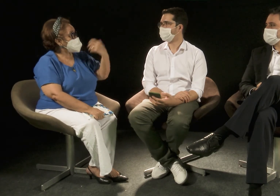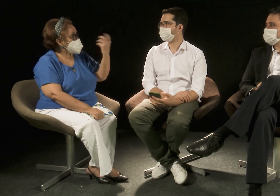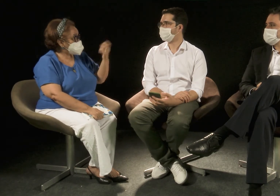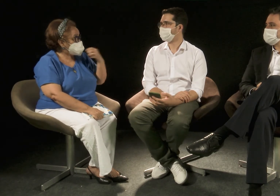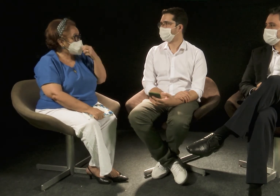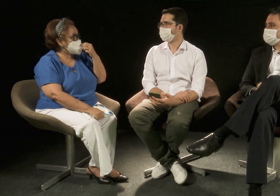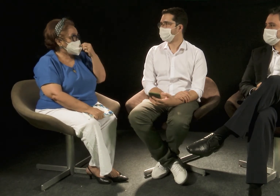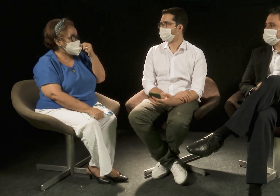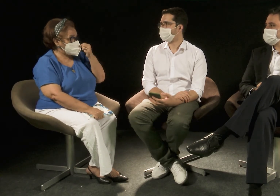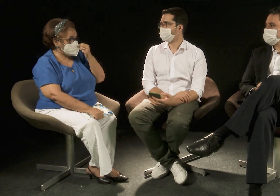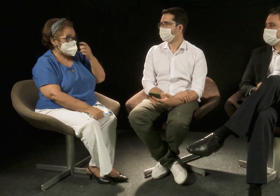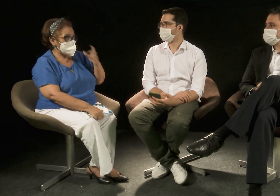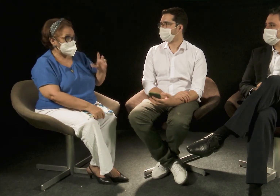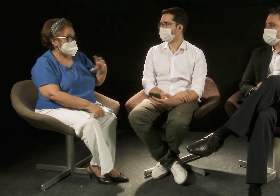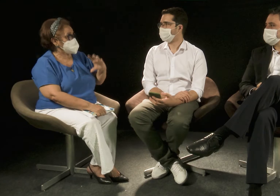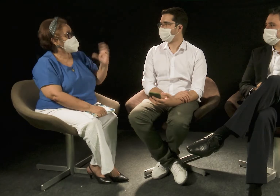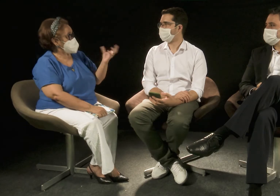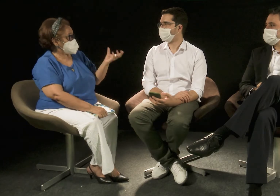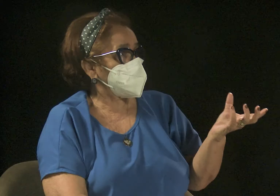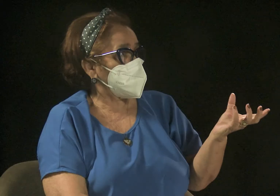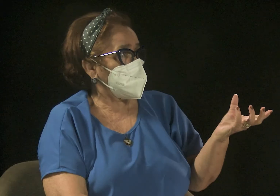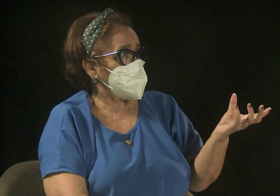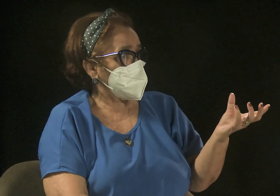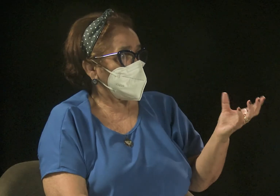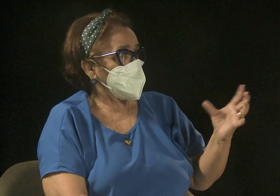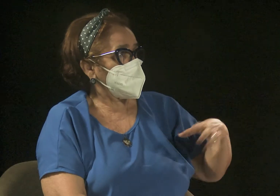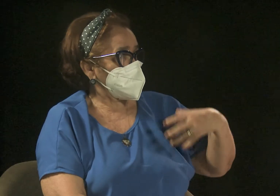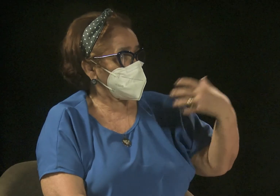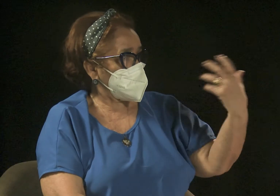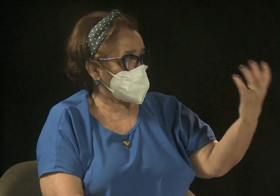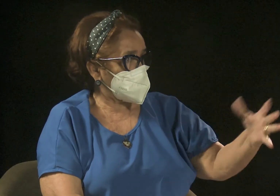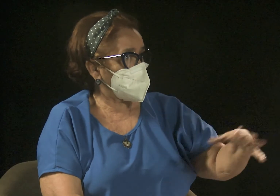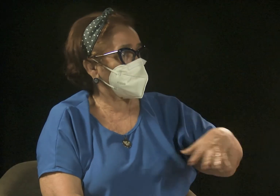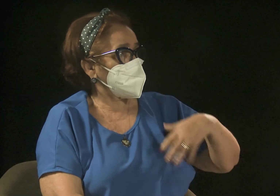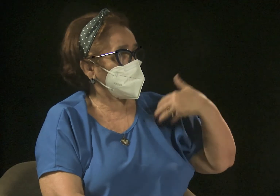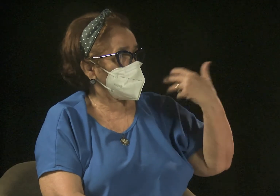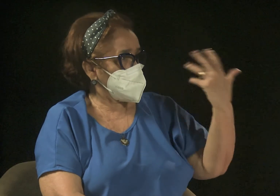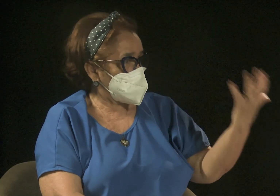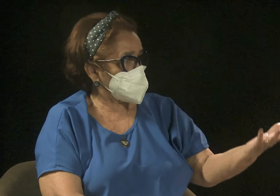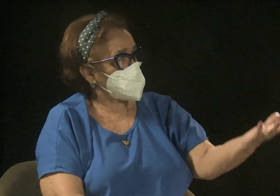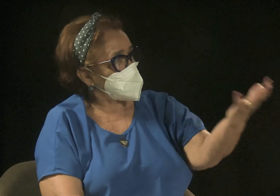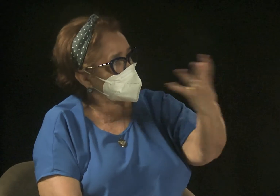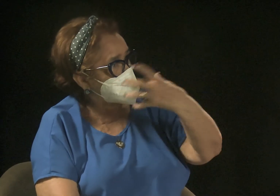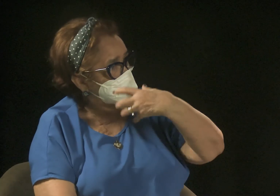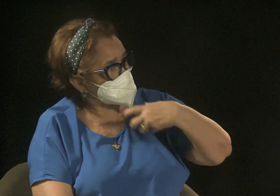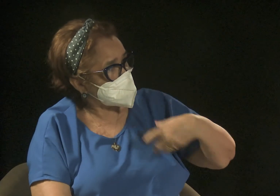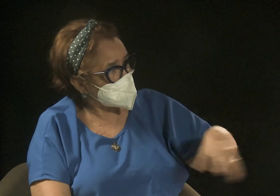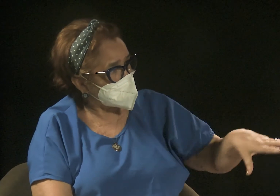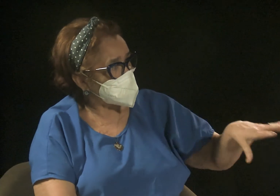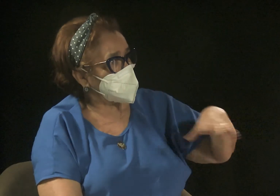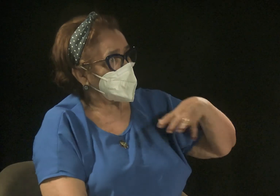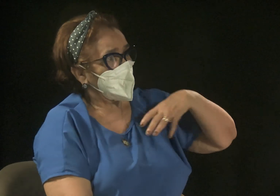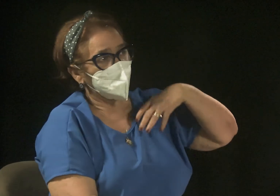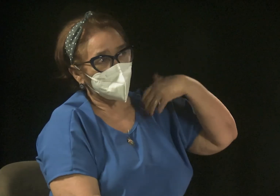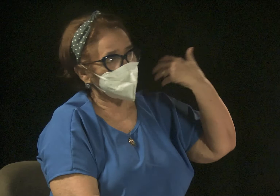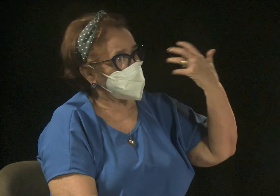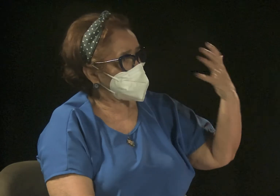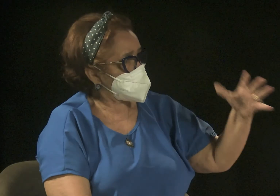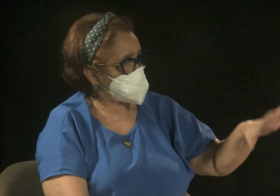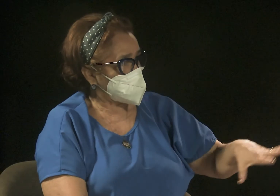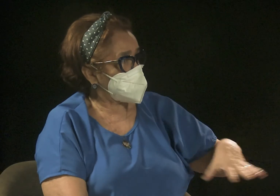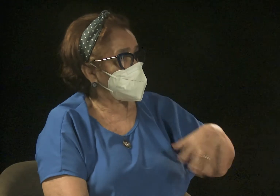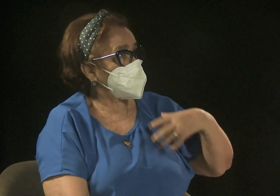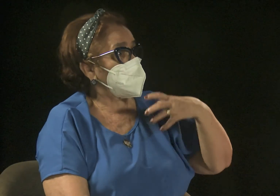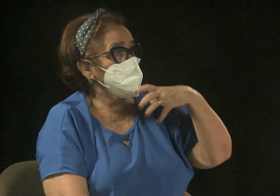e nas visitas elas levavam uma caixinha de história para chegar, contar para a criança, aí a mãe se aproximava, e eu